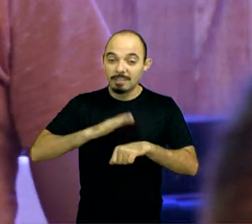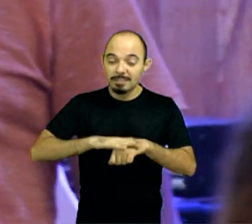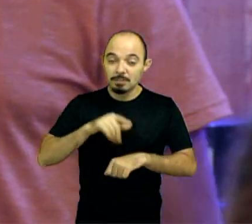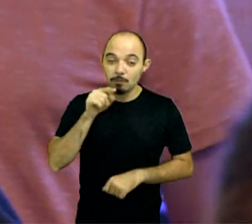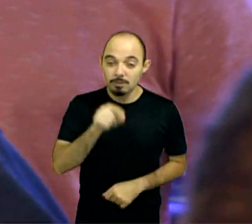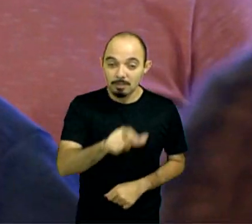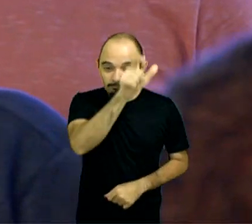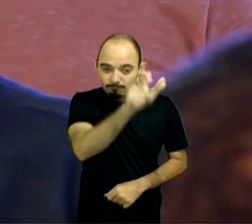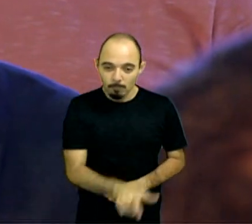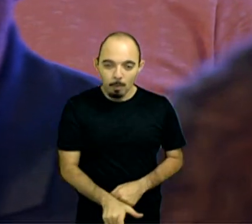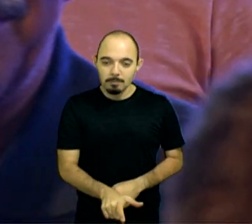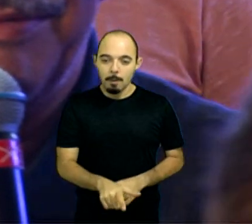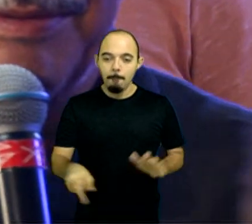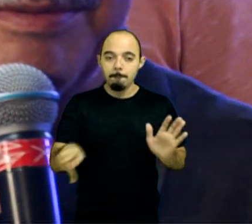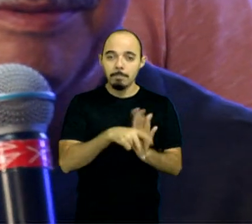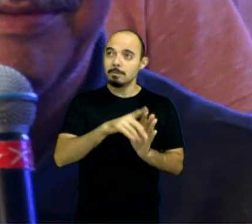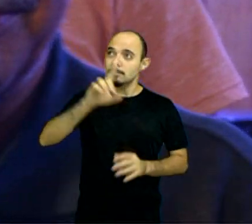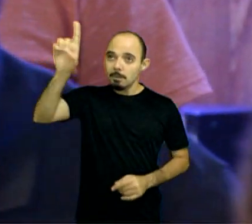Deus.